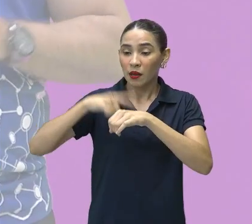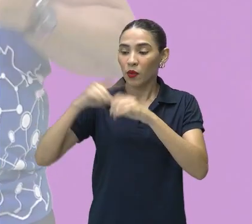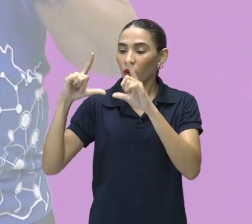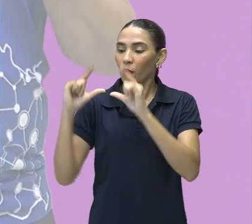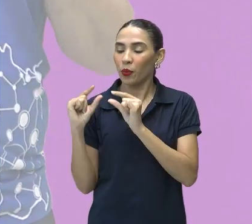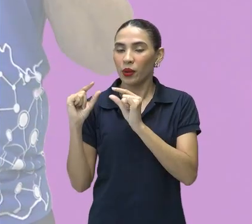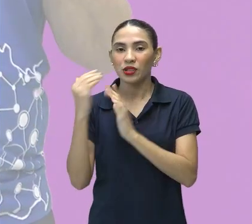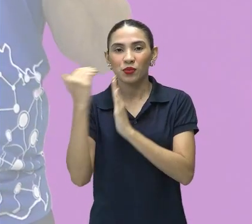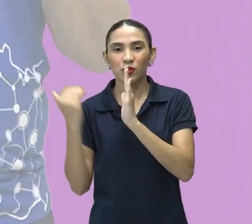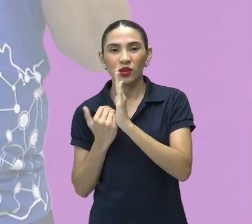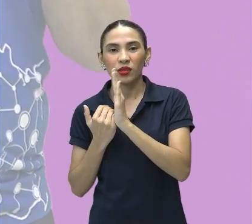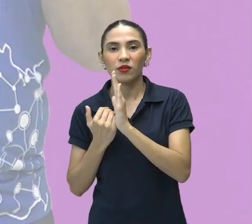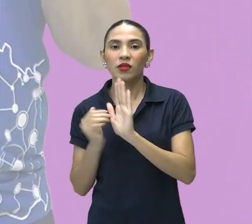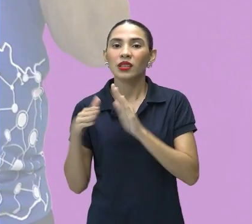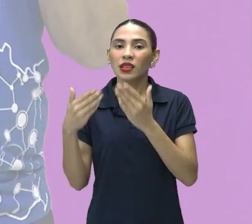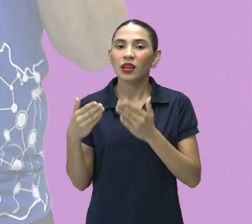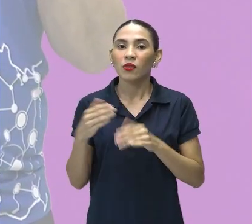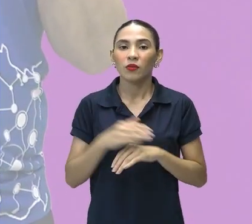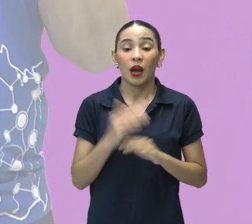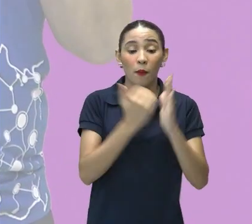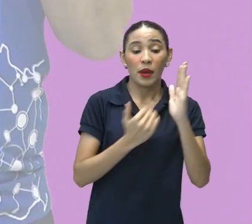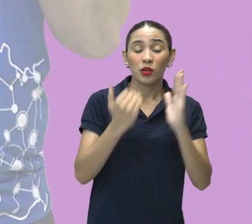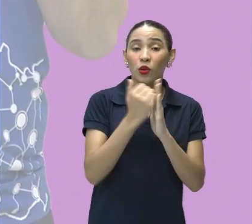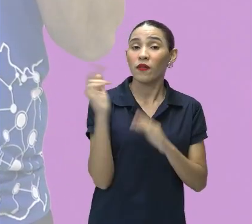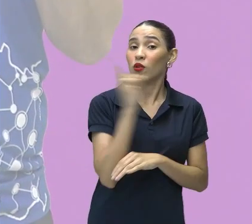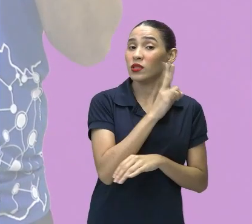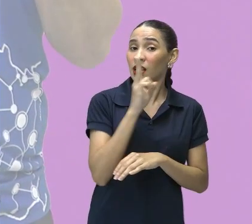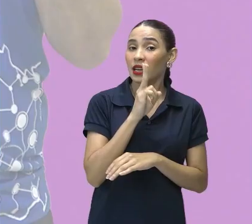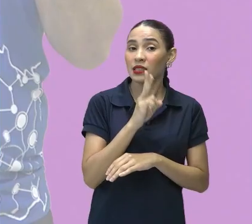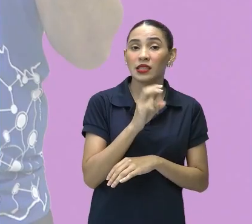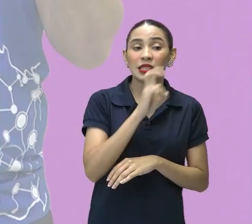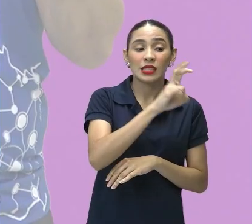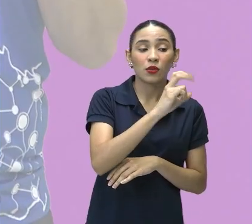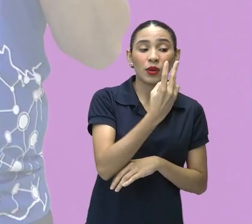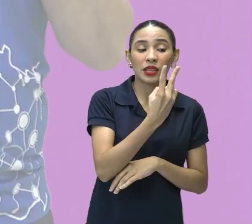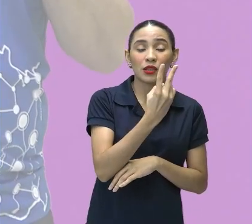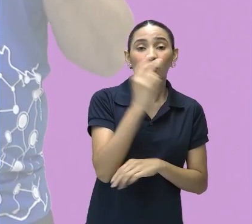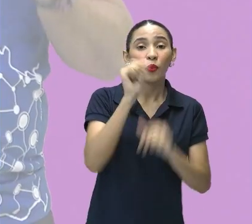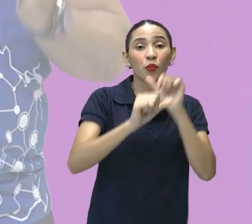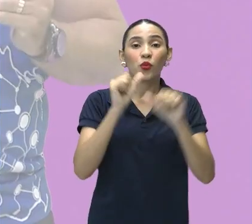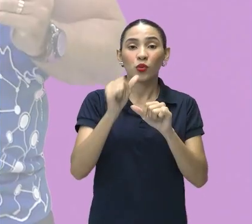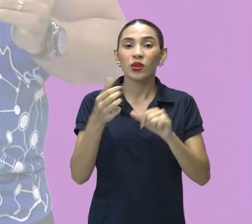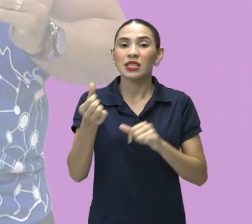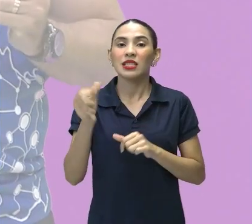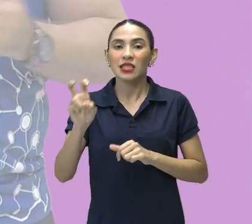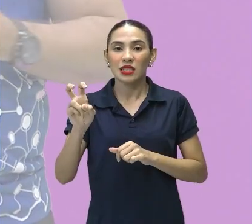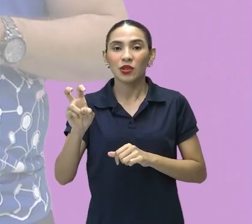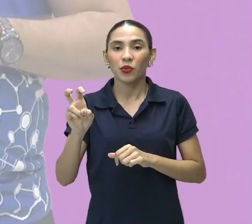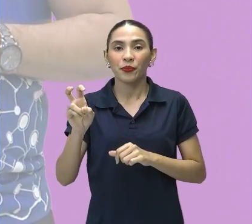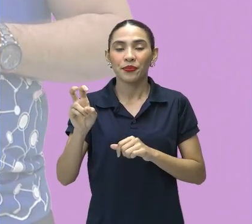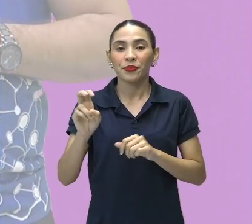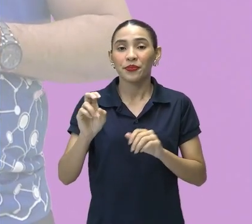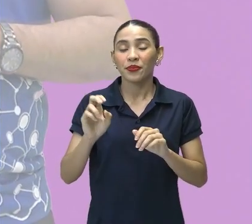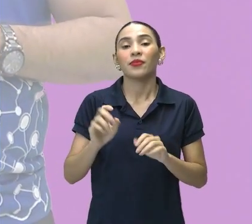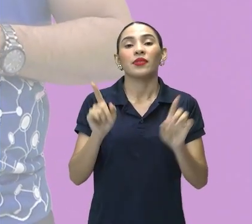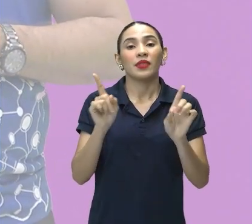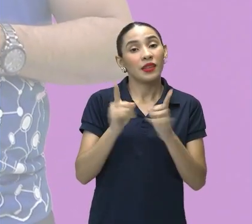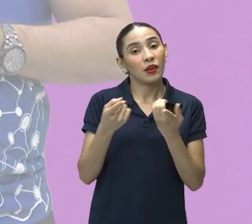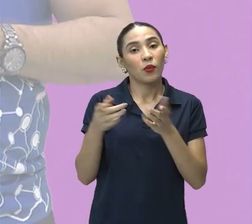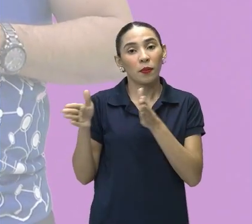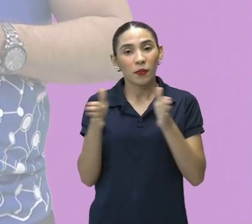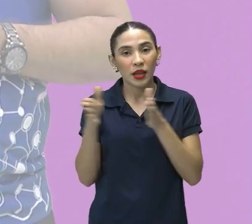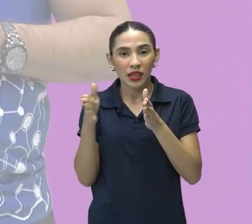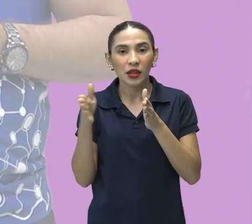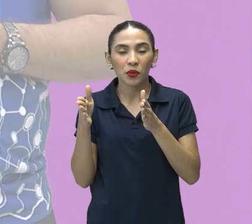diminuiu. Então, se ele aumentou a sua velocidade, que era de 52 para 65, e o seu